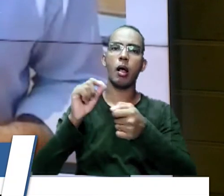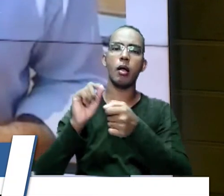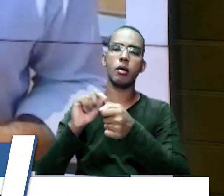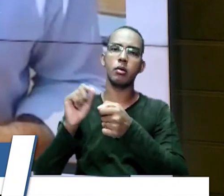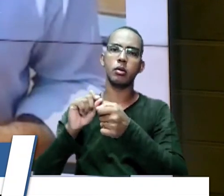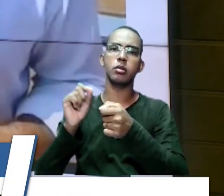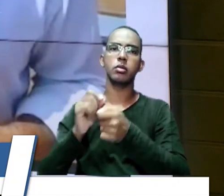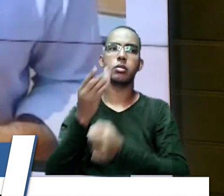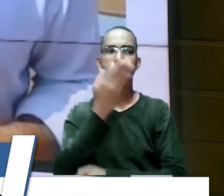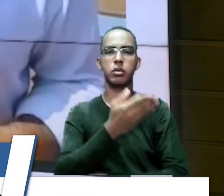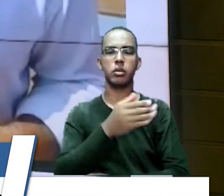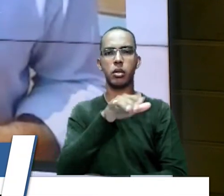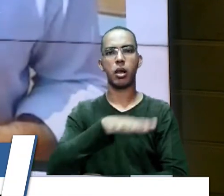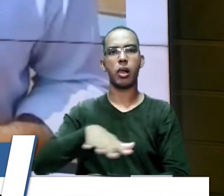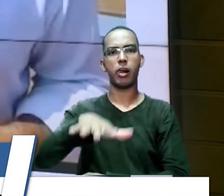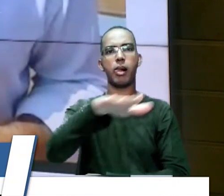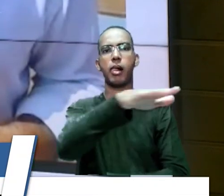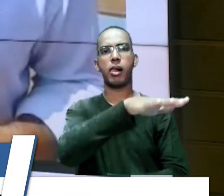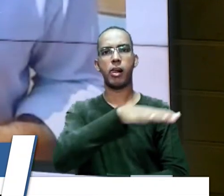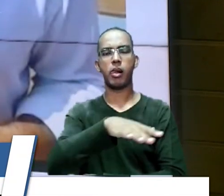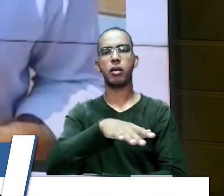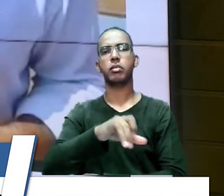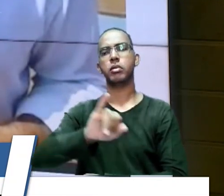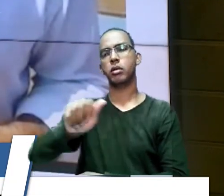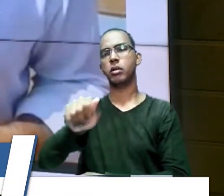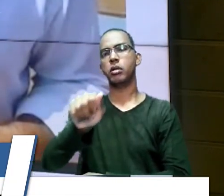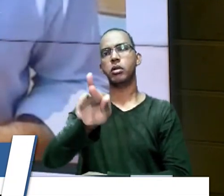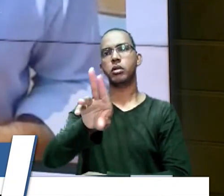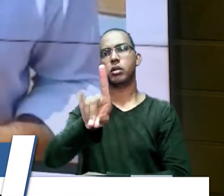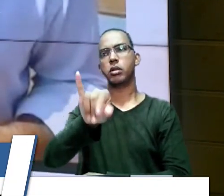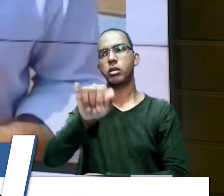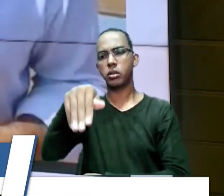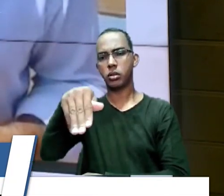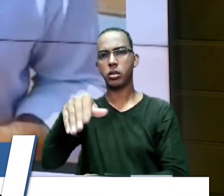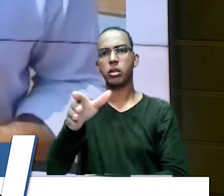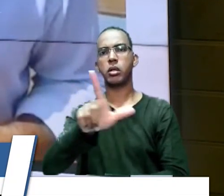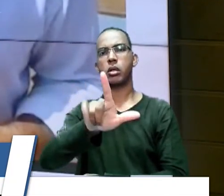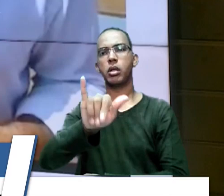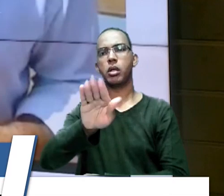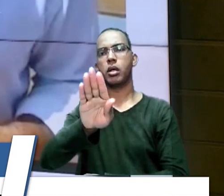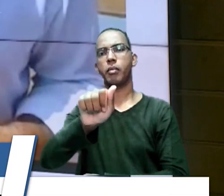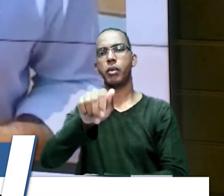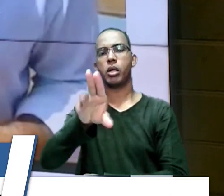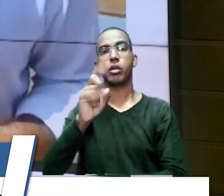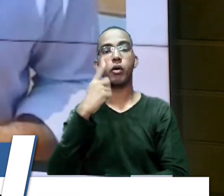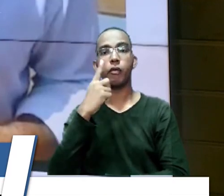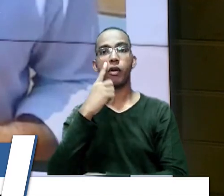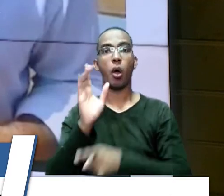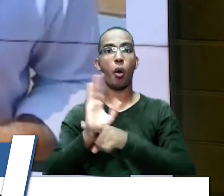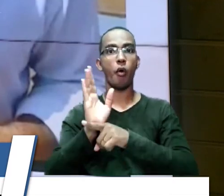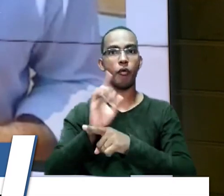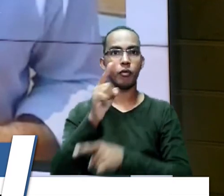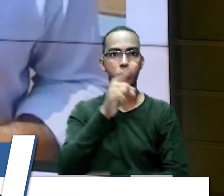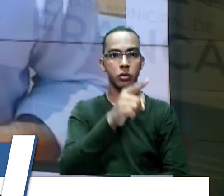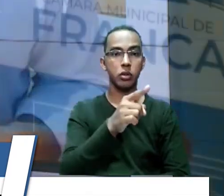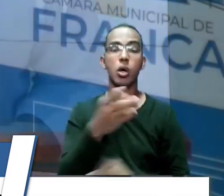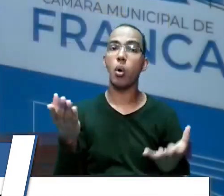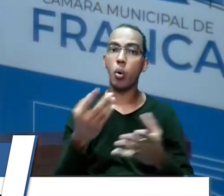na região do Jardim Líbano. Nós estaremos agora assistindo esse vídeo, estive hoje lá de